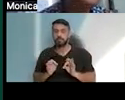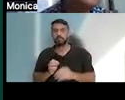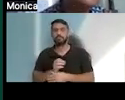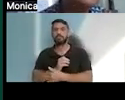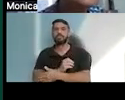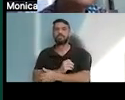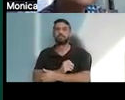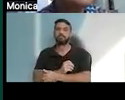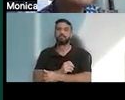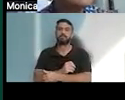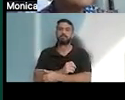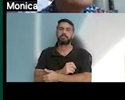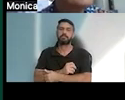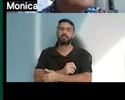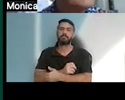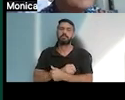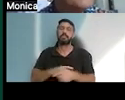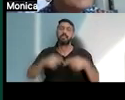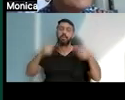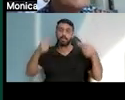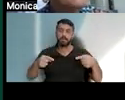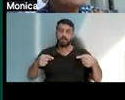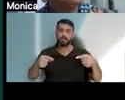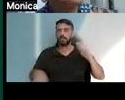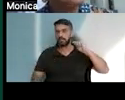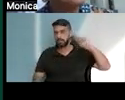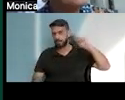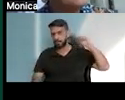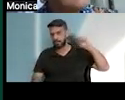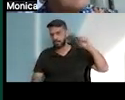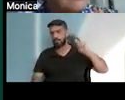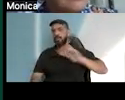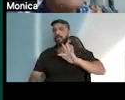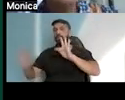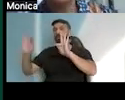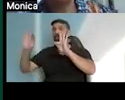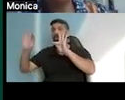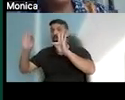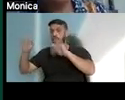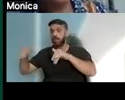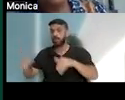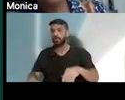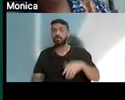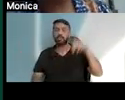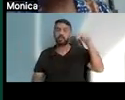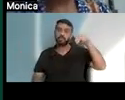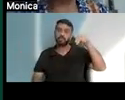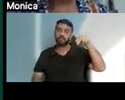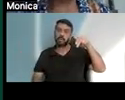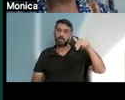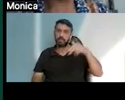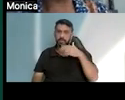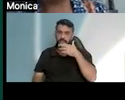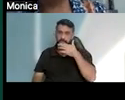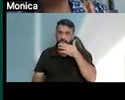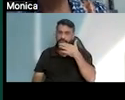Bom, a competição começa em abril e termina em novembro. Então,